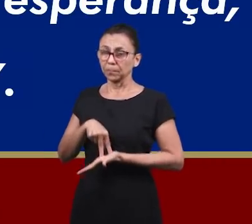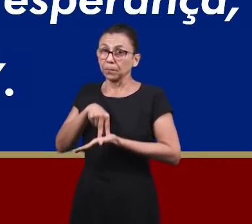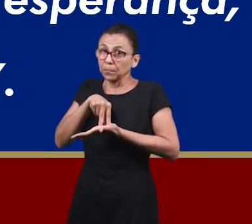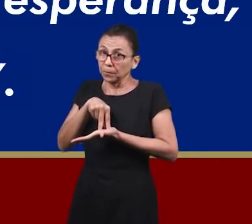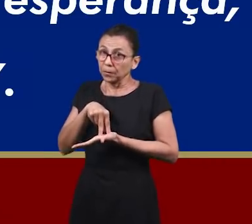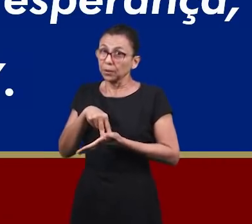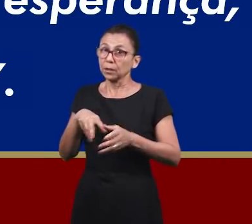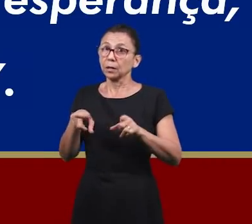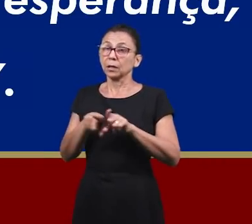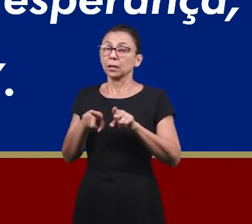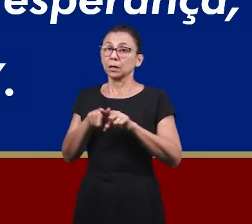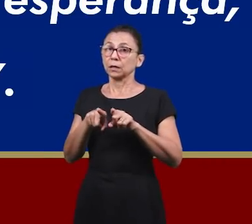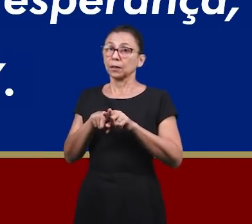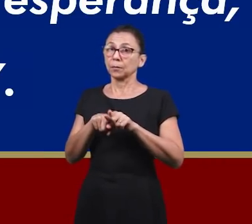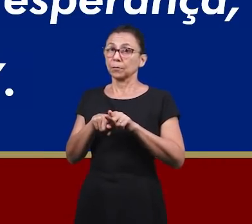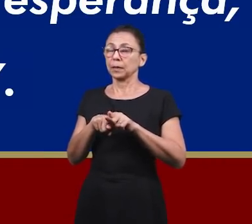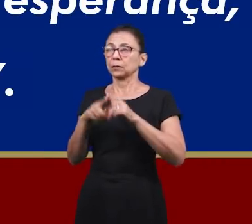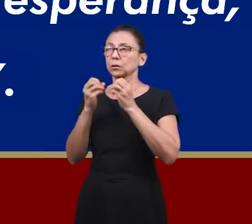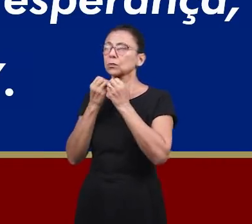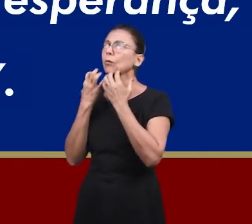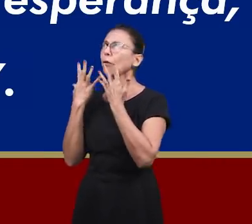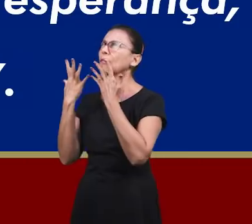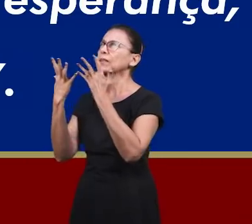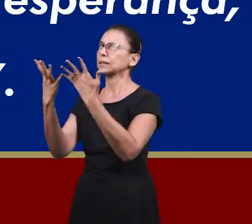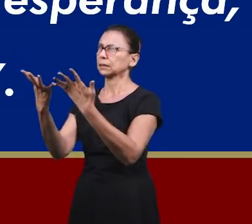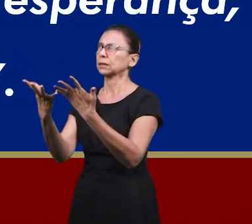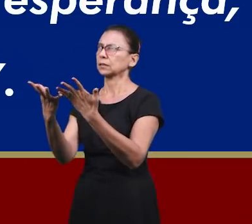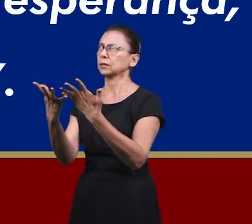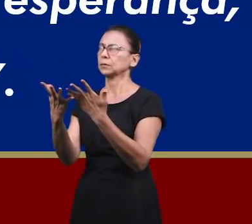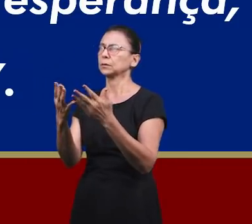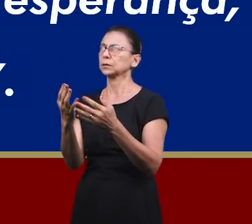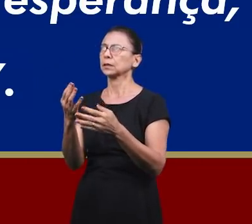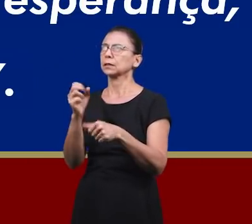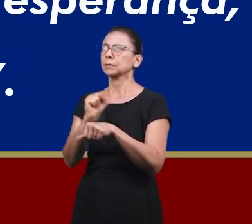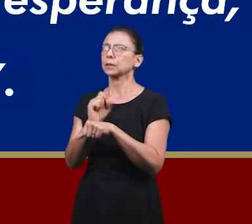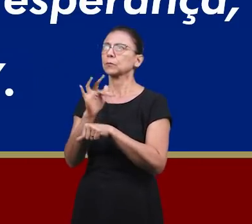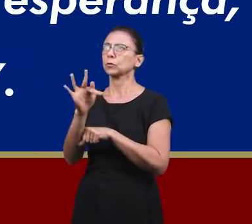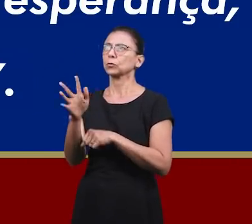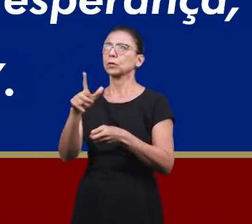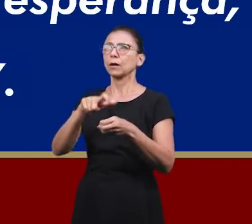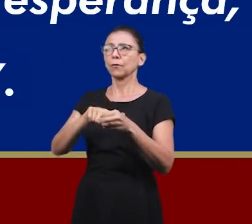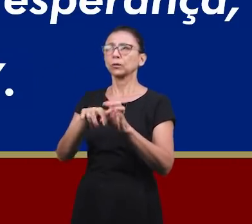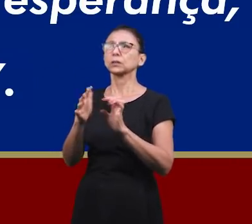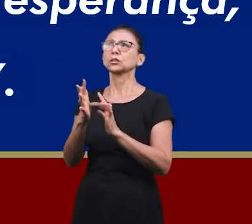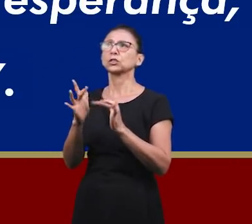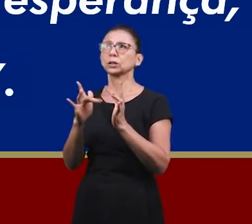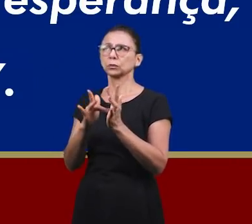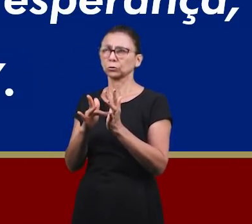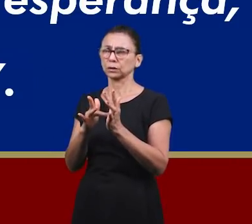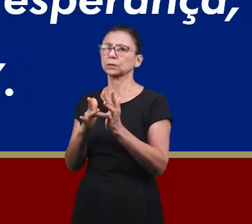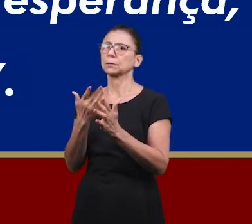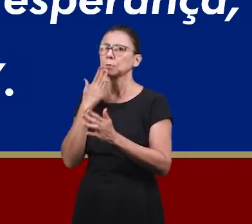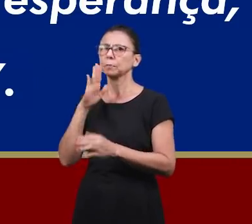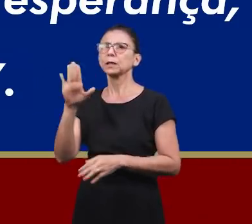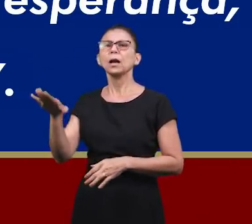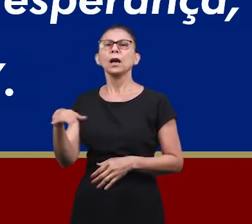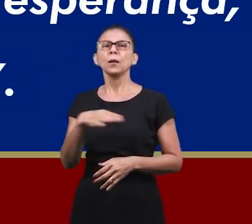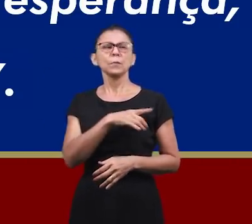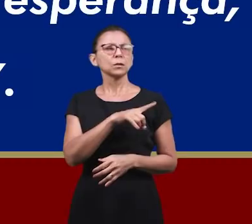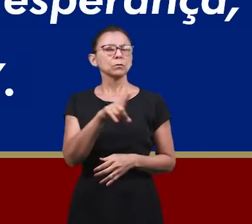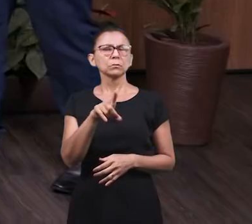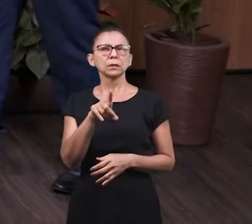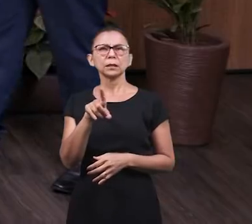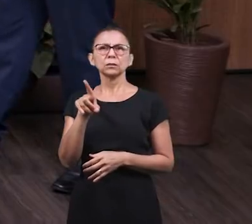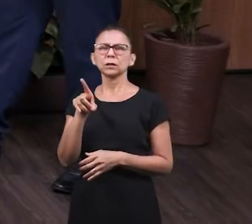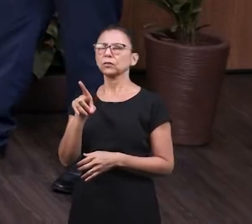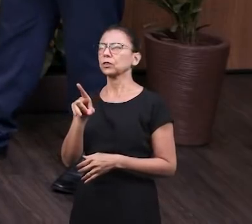firmes a confissão da nossa esperança, porque fiel é o que prometeu. Agora, Daniel,